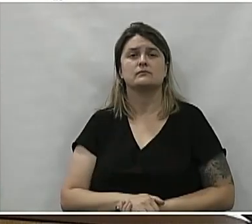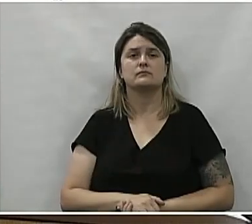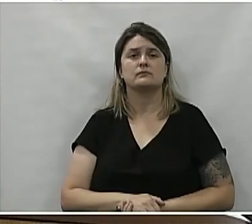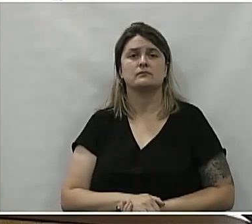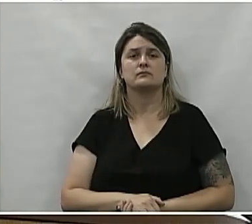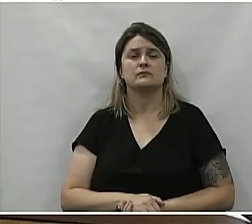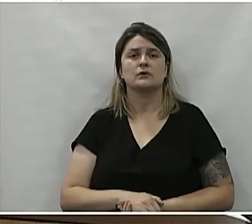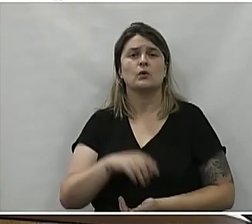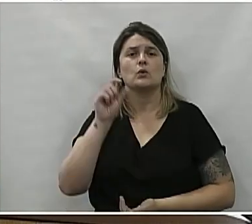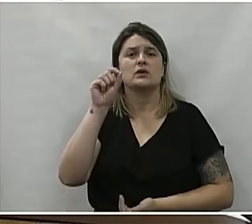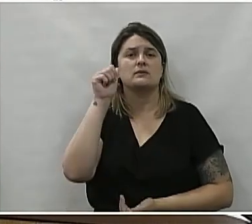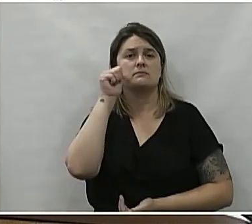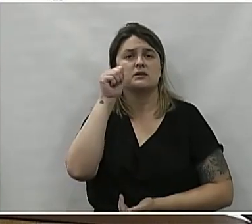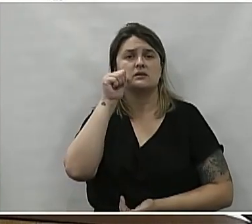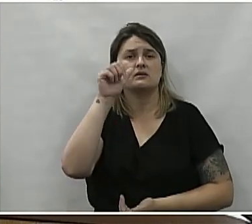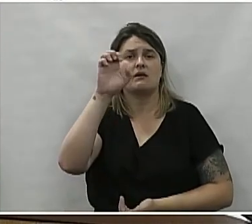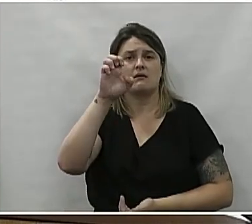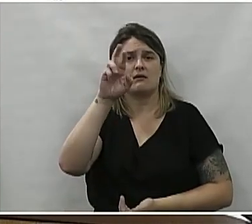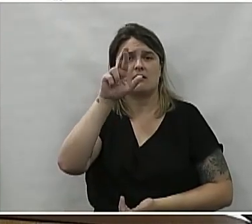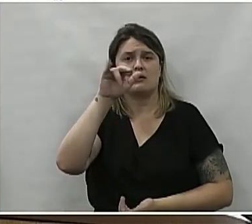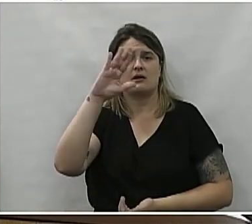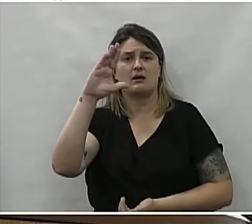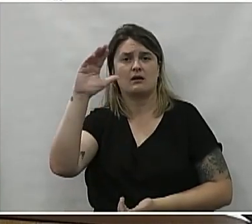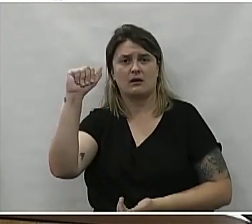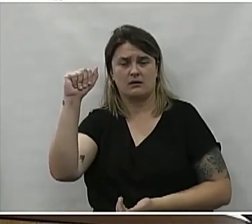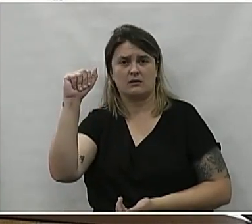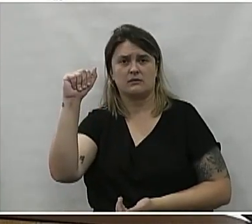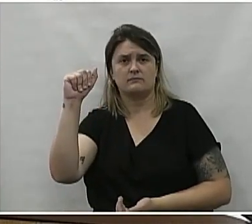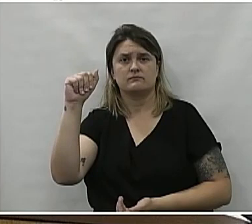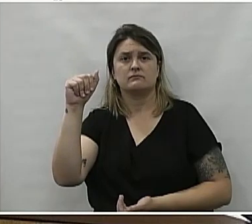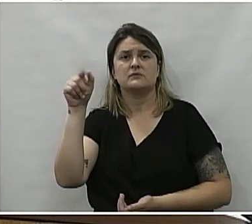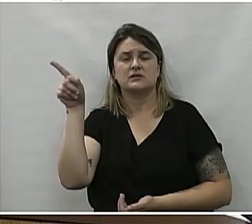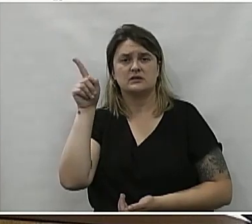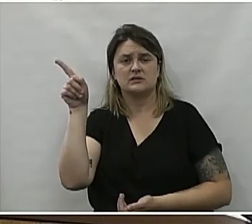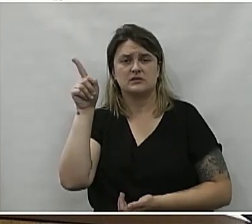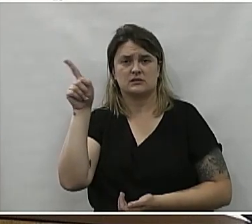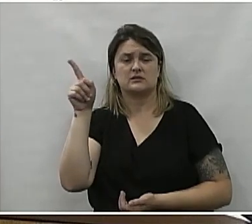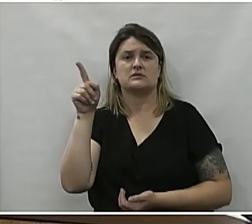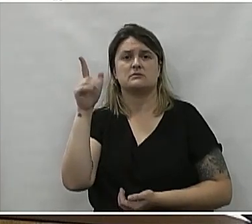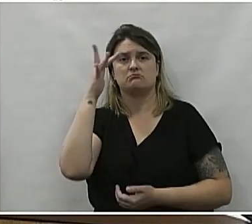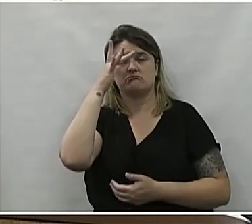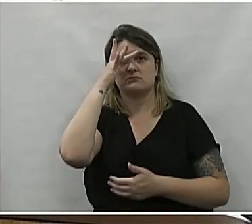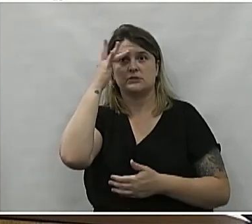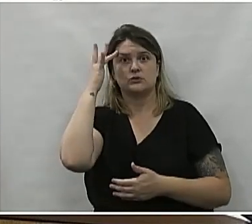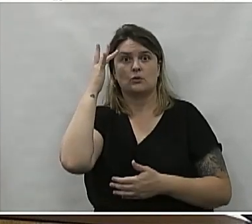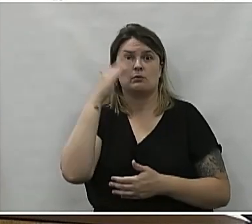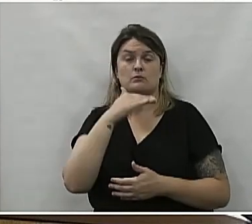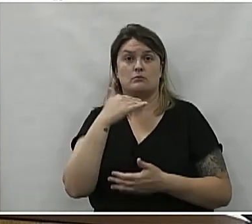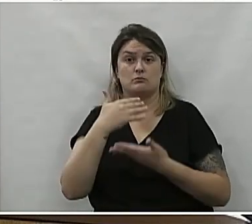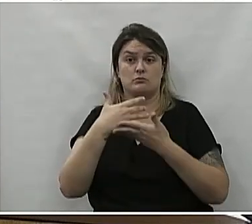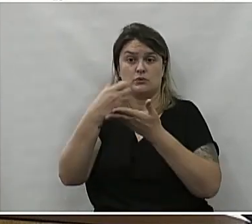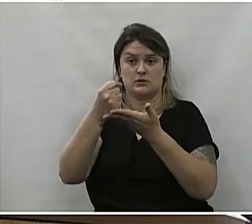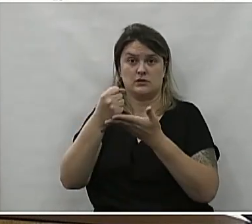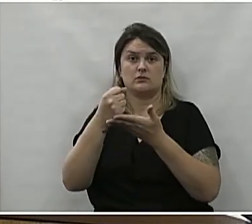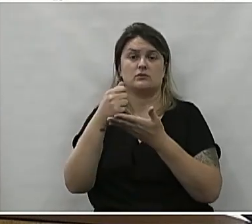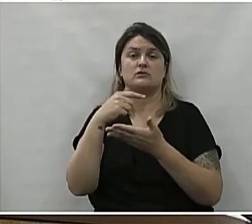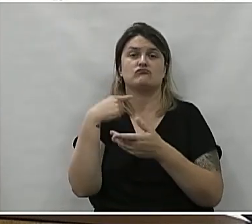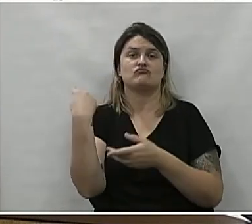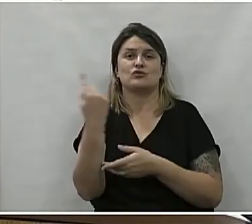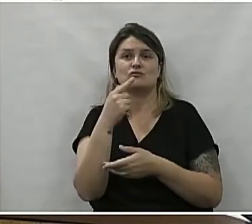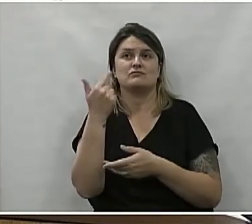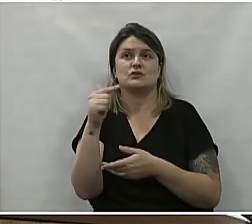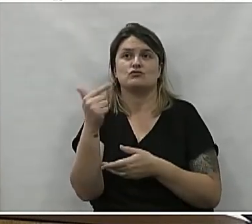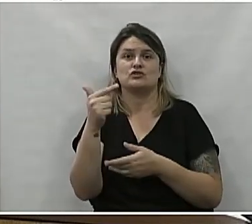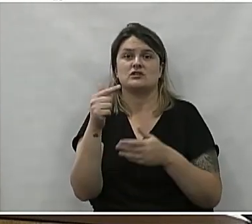A paciente Érica Litvinsky É um caso Que mobilizou Toda a cidade Mas que até então A gente não tinha